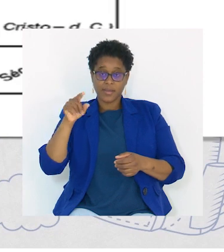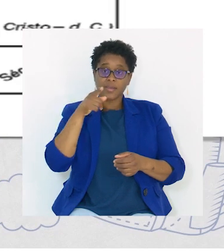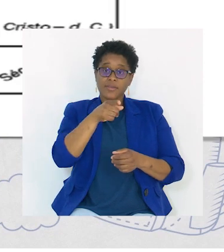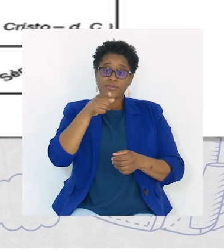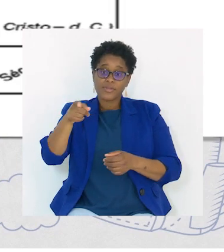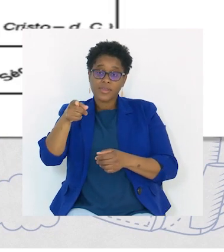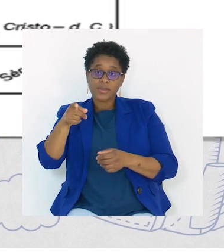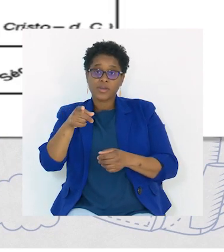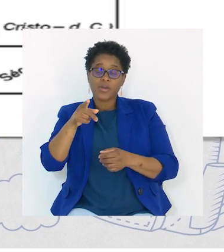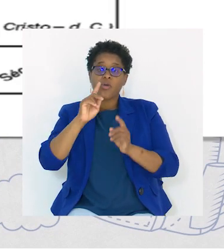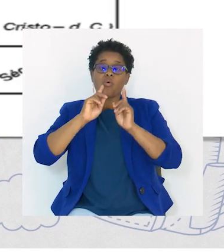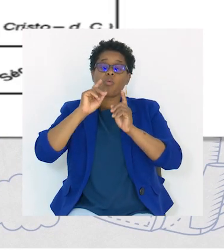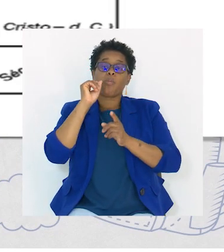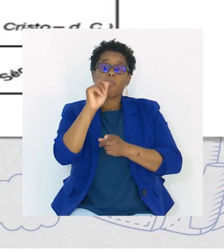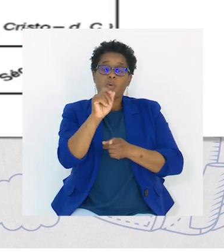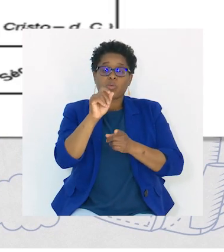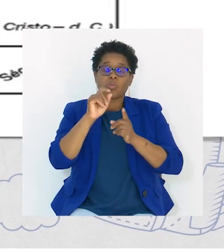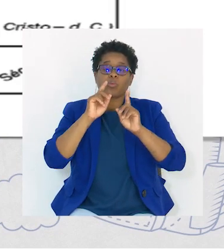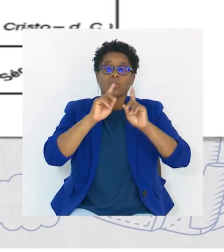indica o nosso ponto de referência.